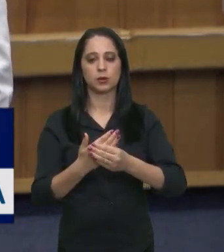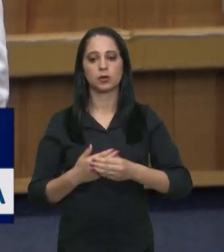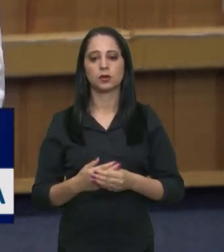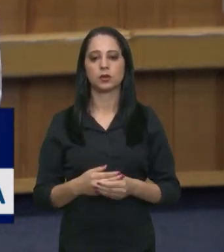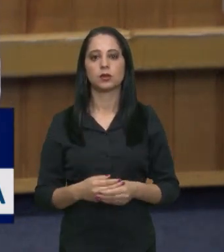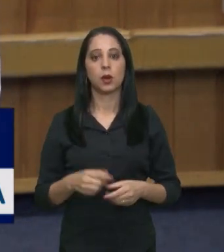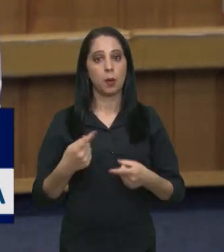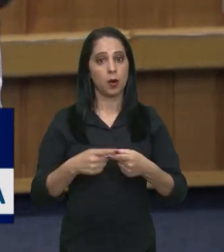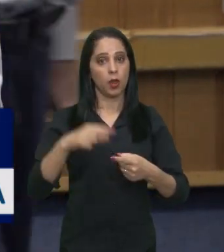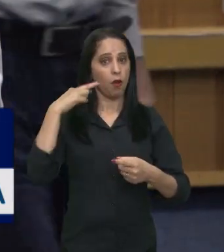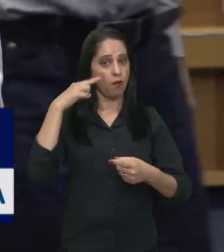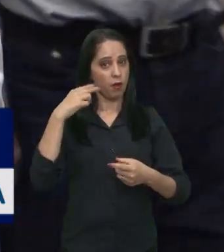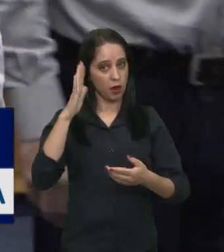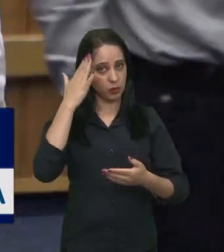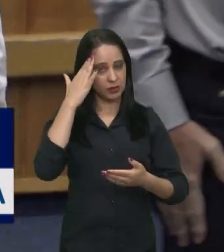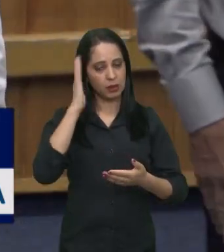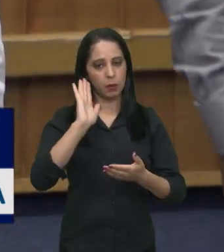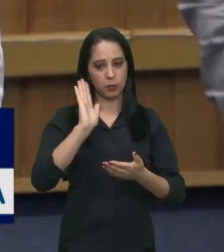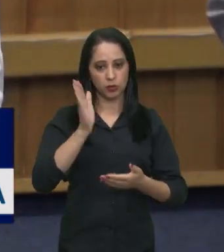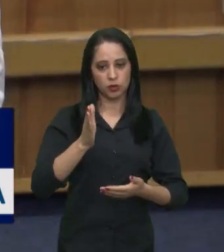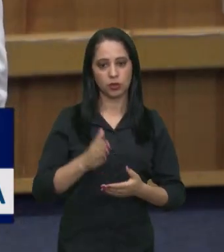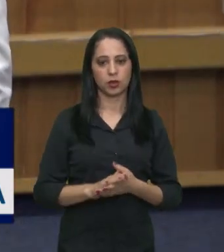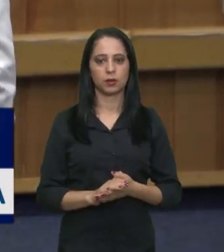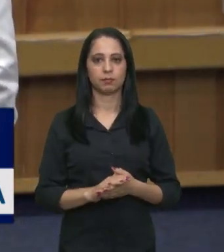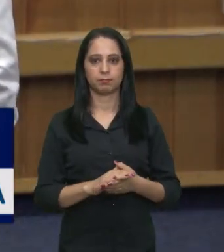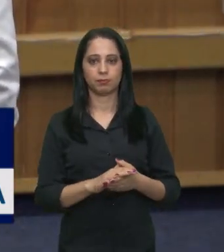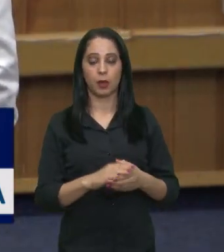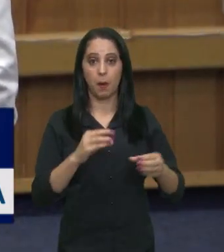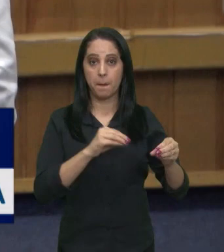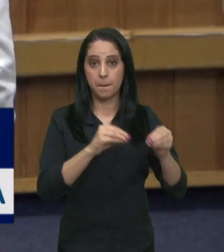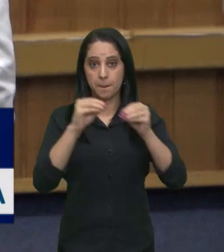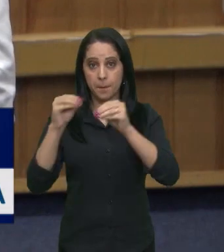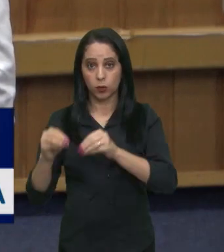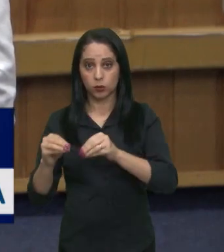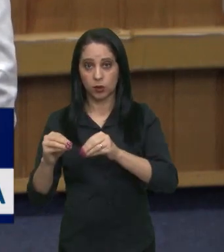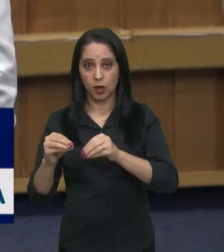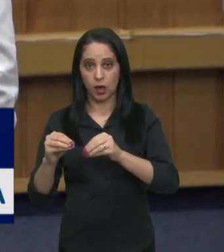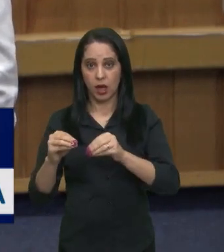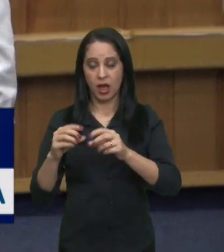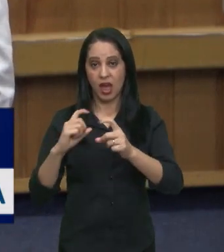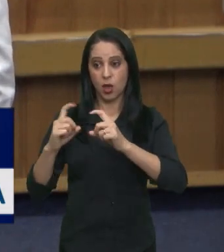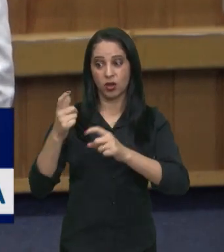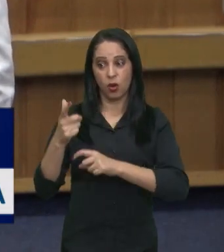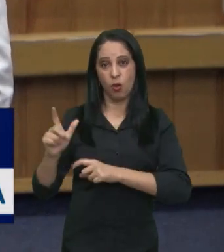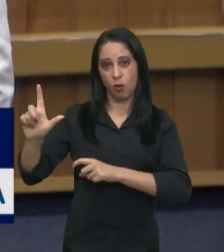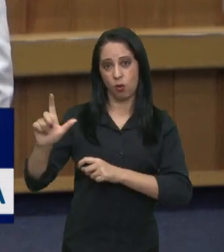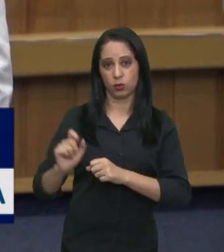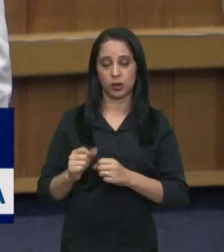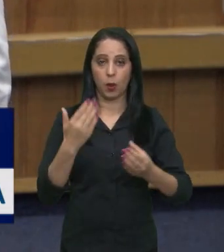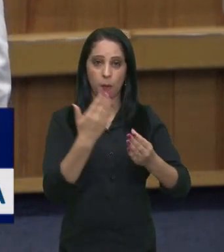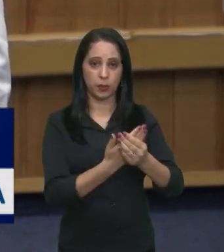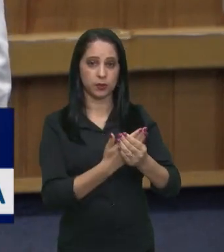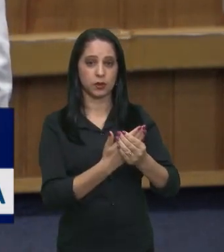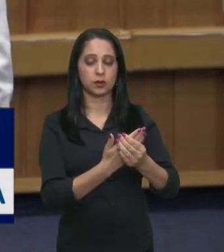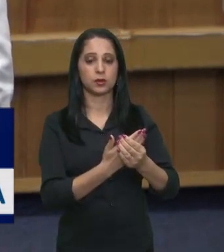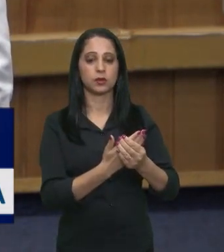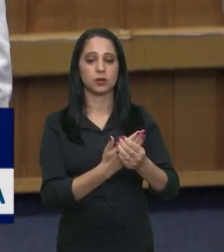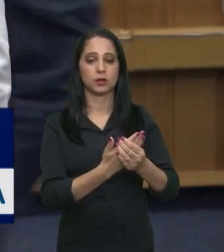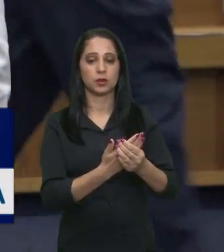todos os vereadores, o adiamento por uma sessão dos processos